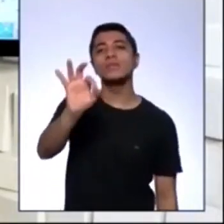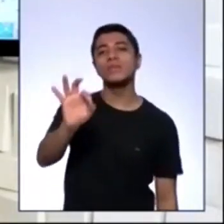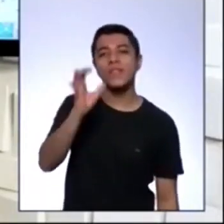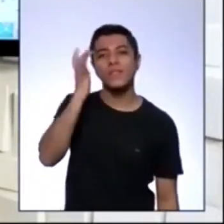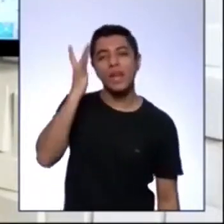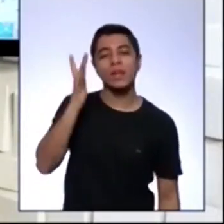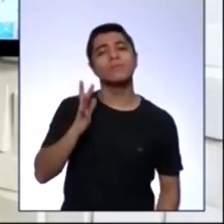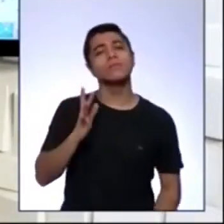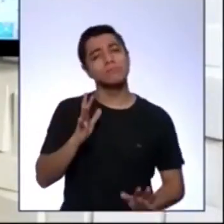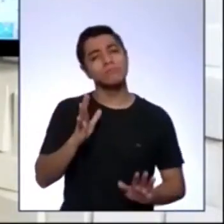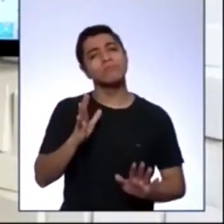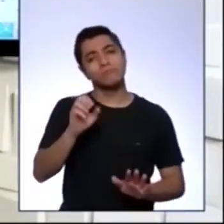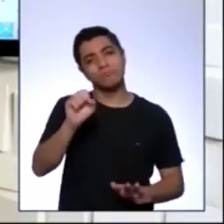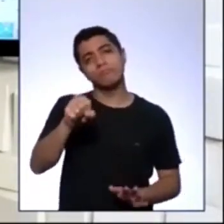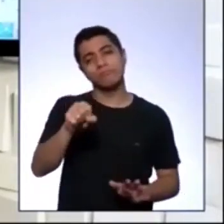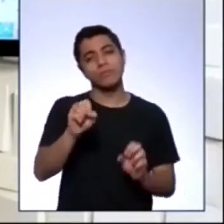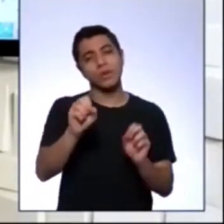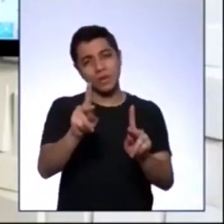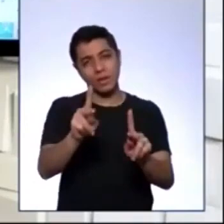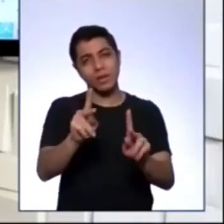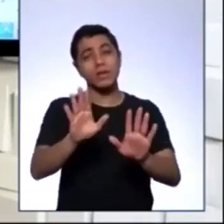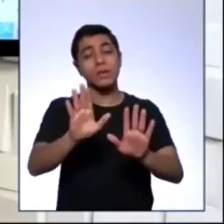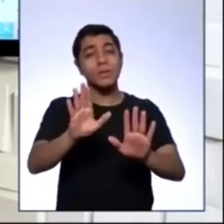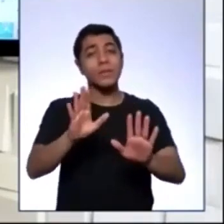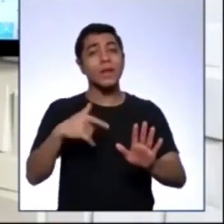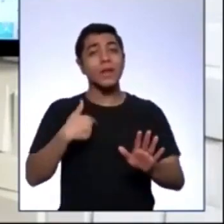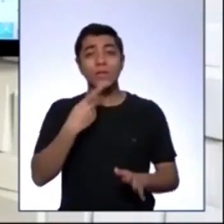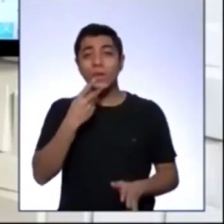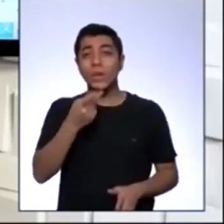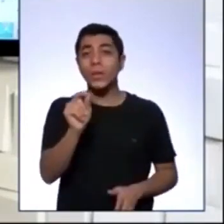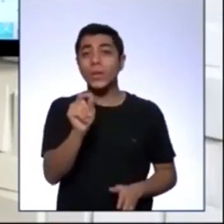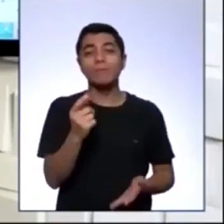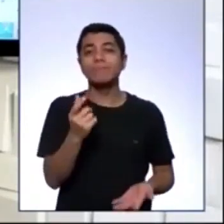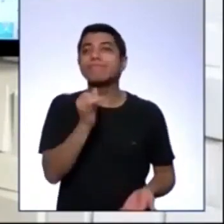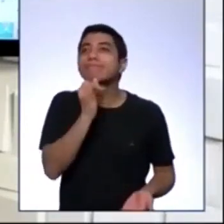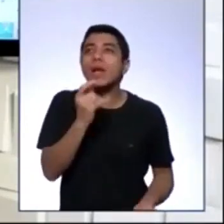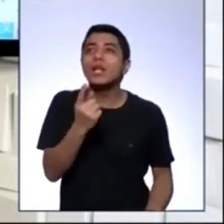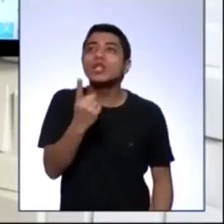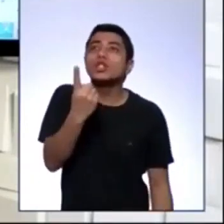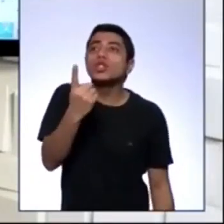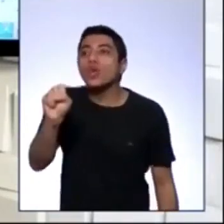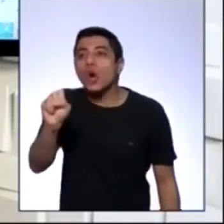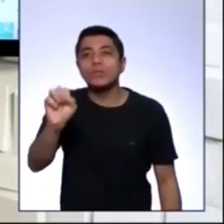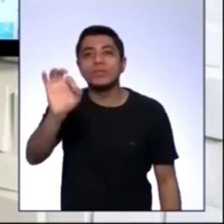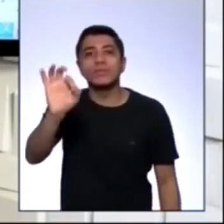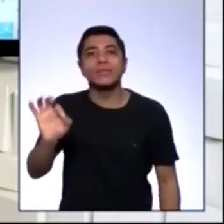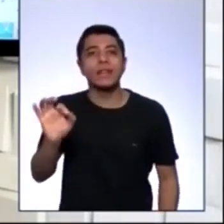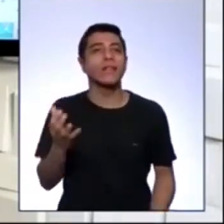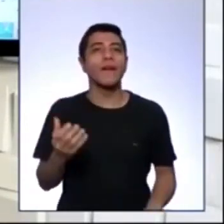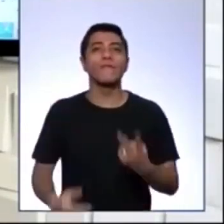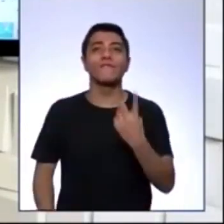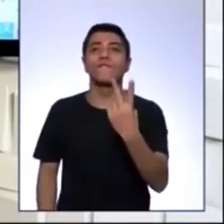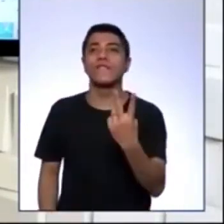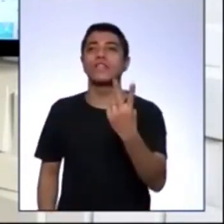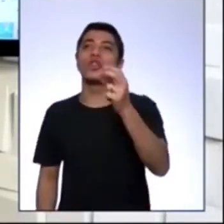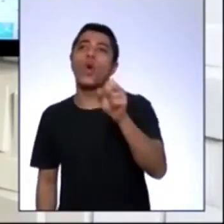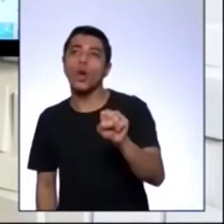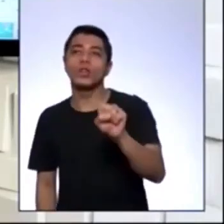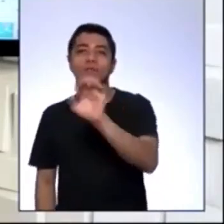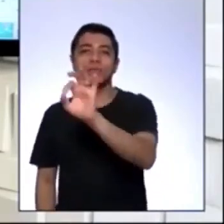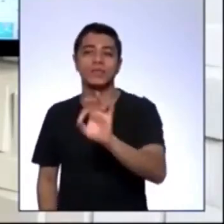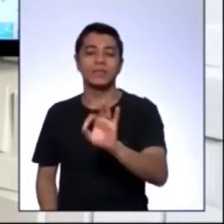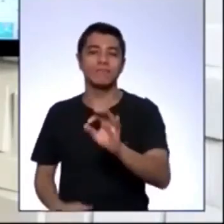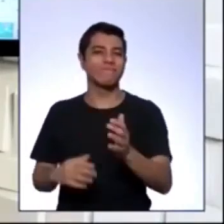tô aqui chamando de porcentagem especial 18 por 128 por